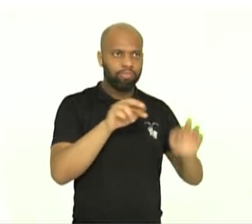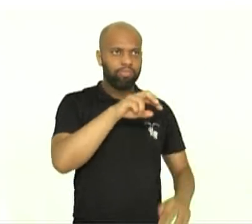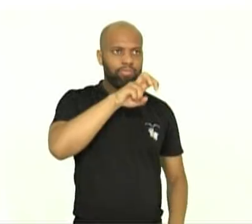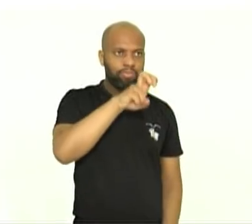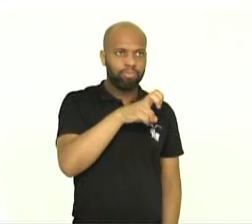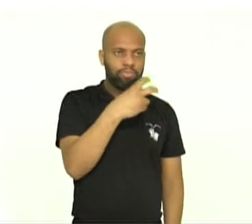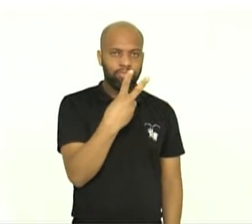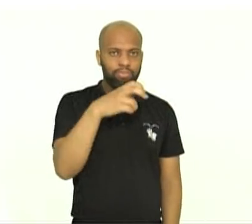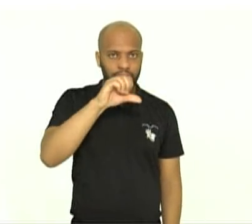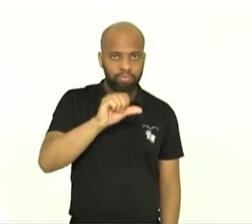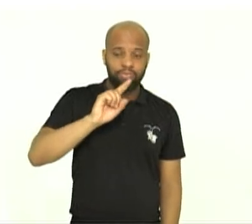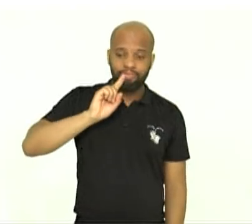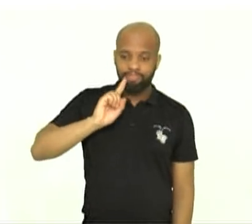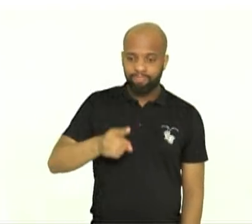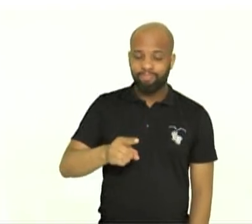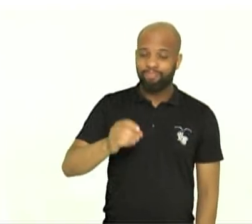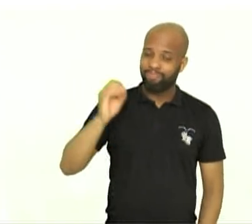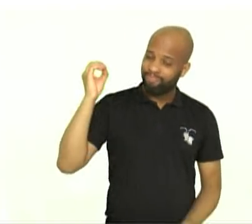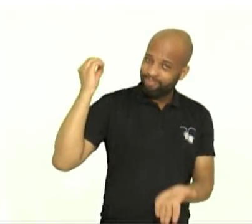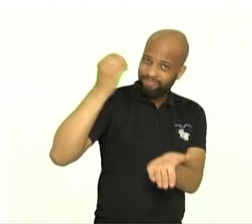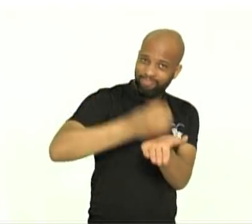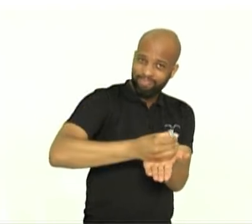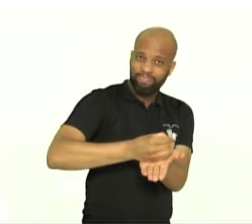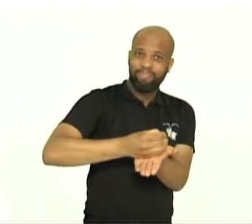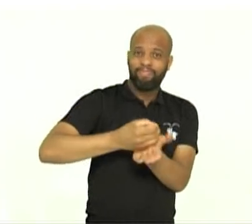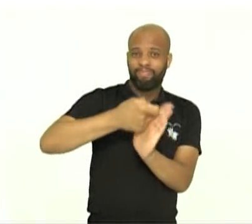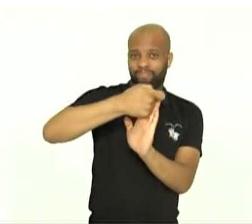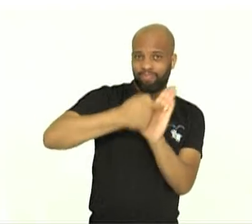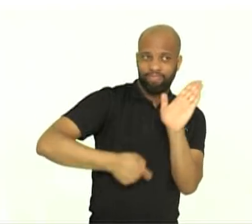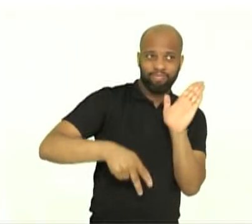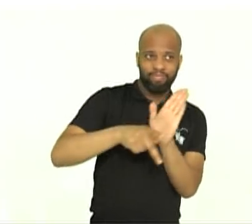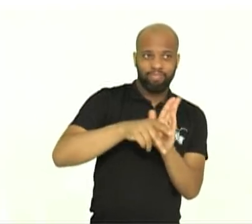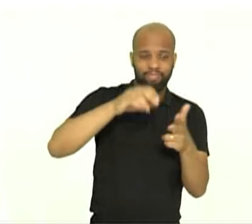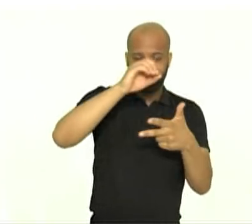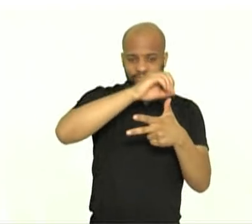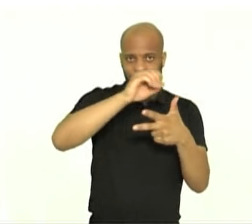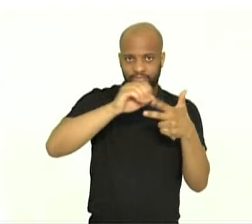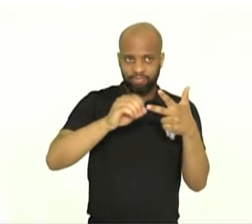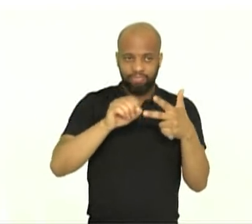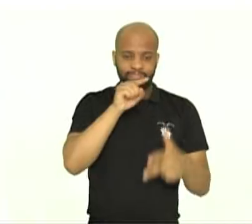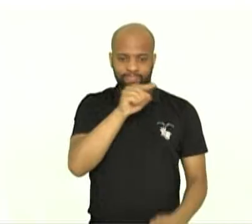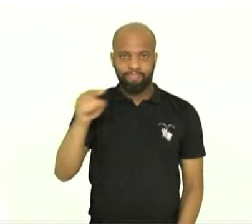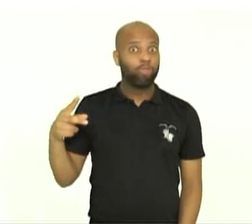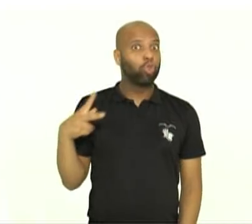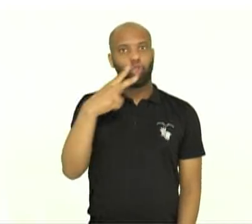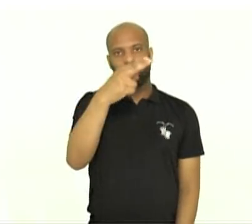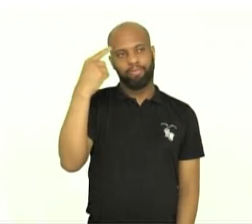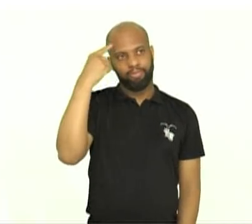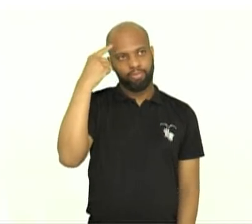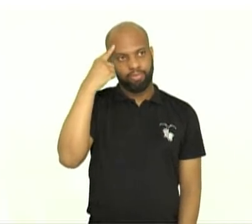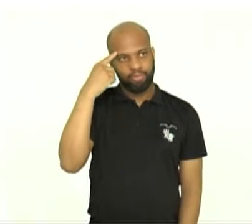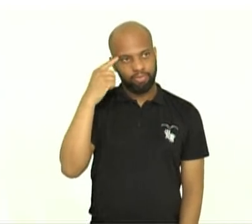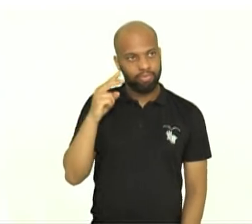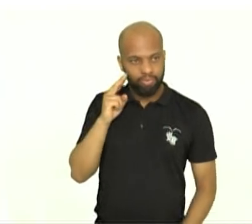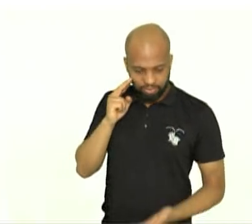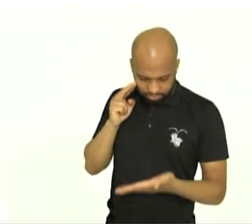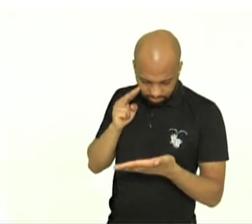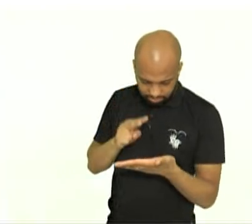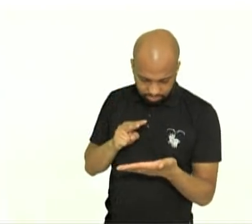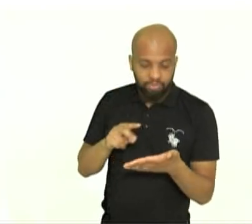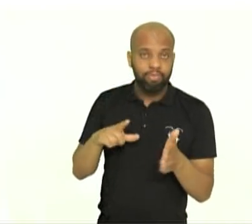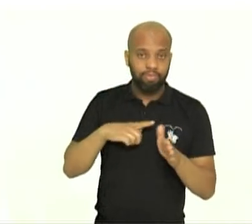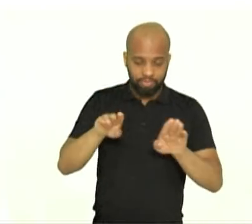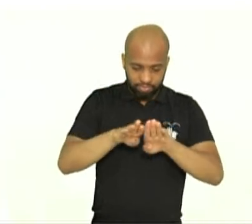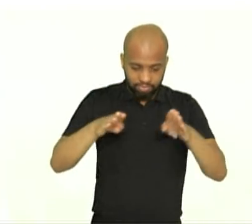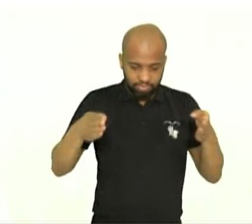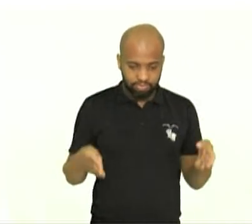mil tiraram 0 na redação do Enem, reticências, interrupção de pensamento. E aí ele olha para a sua